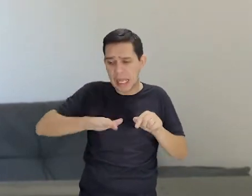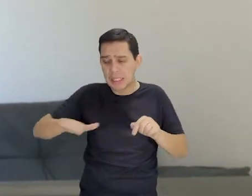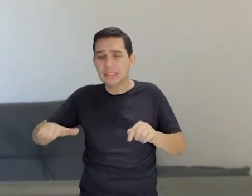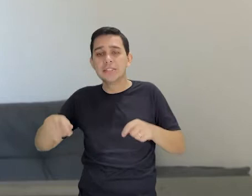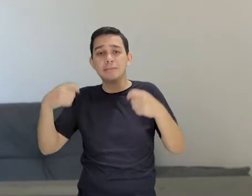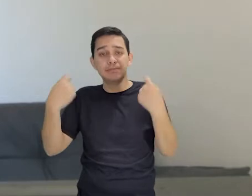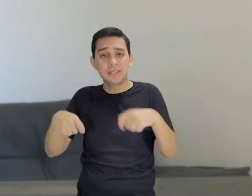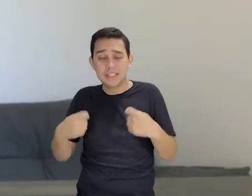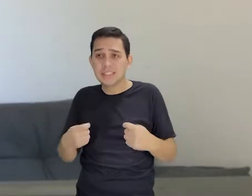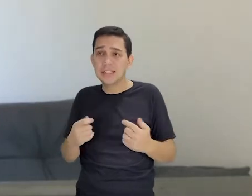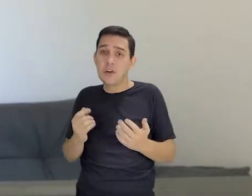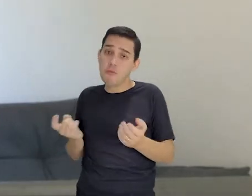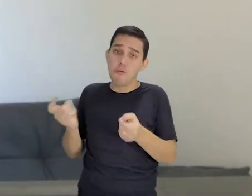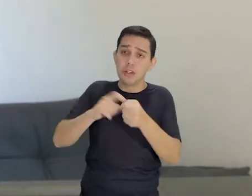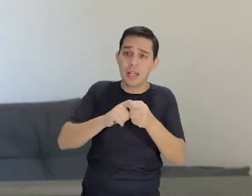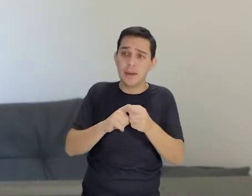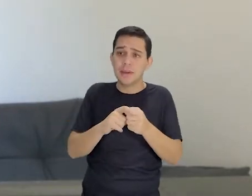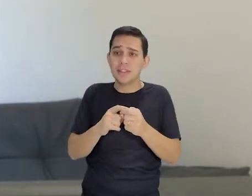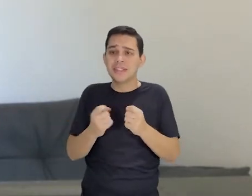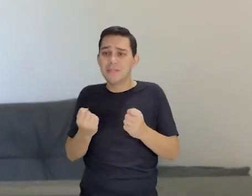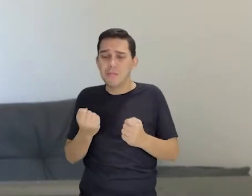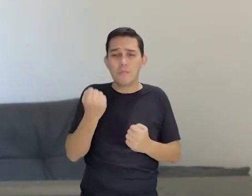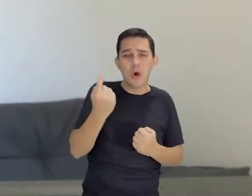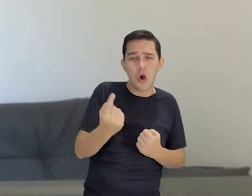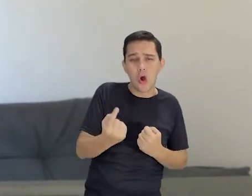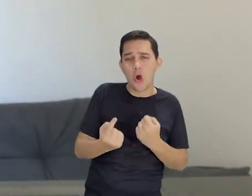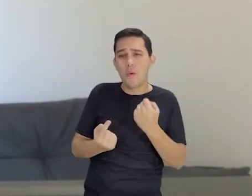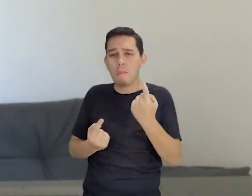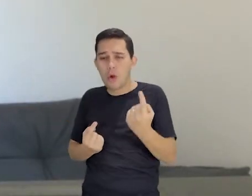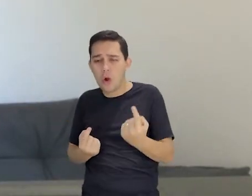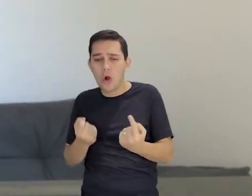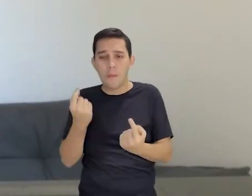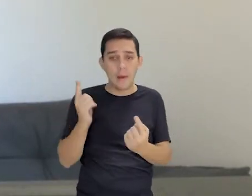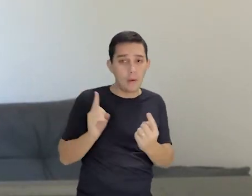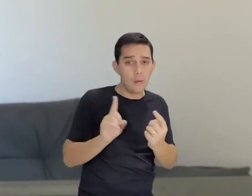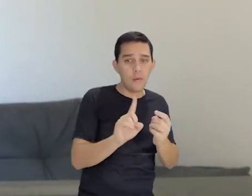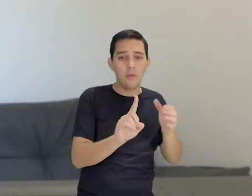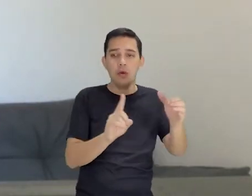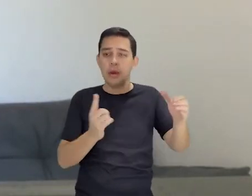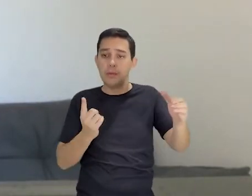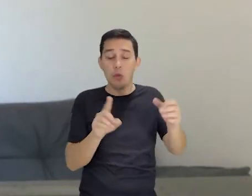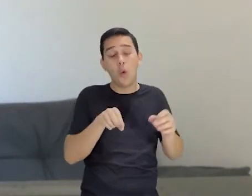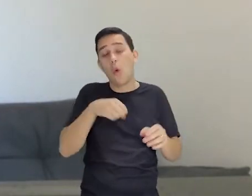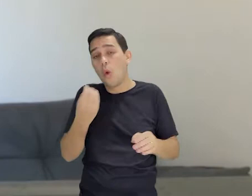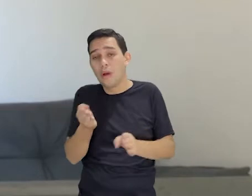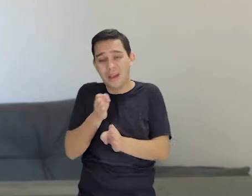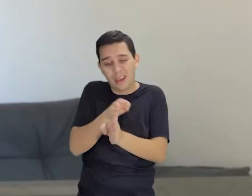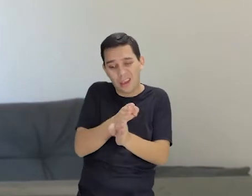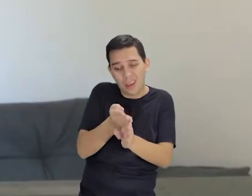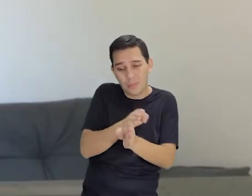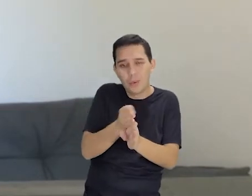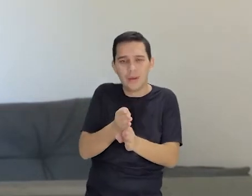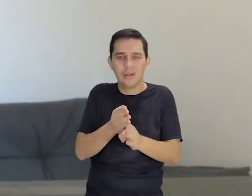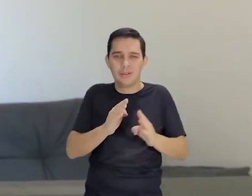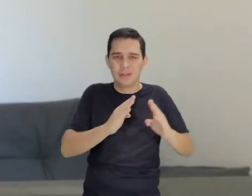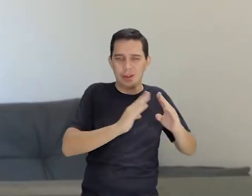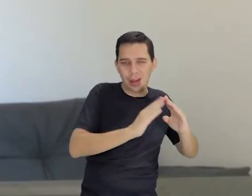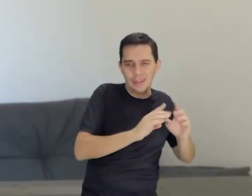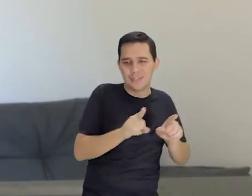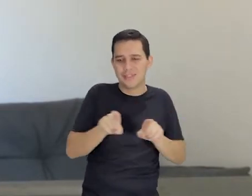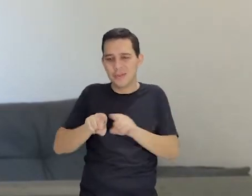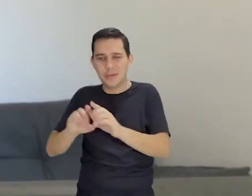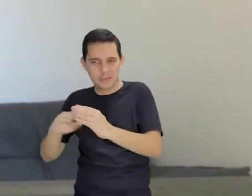que num sistema gradual, gradativo, híbrido, retomar